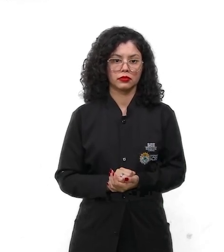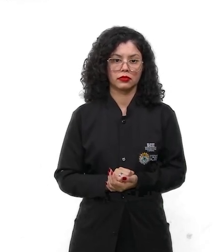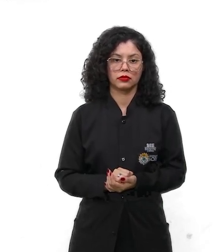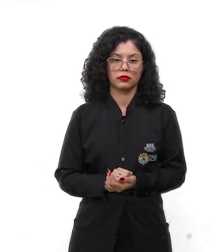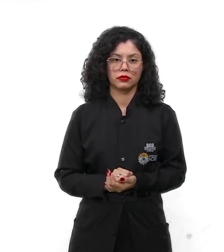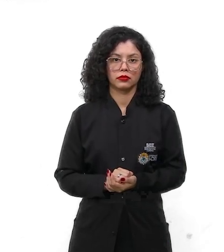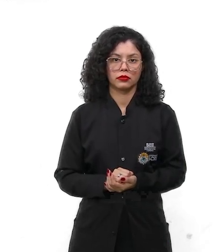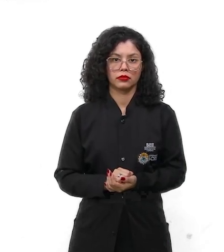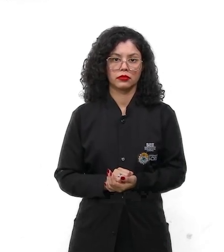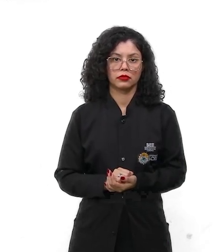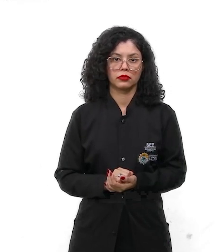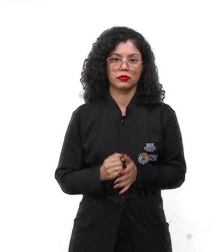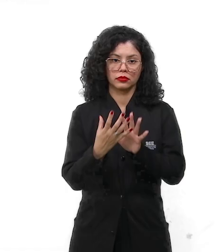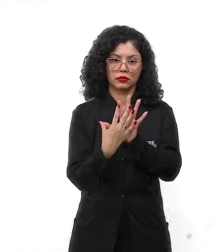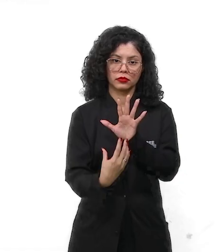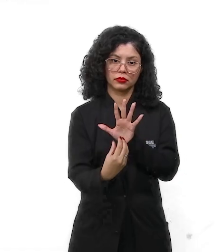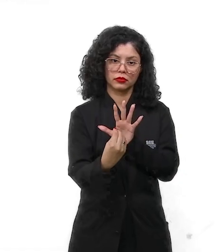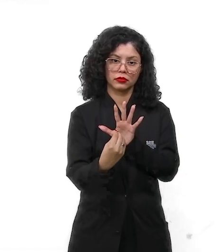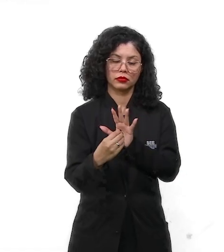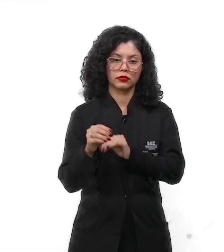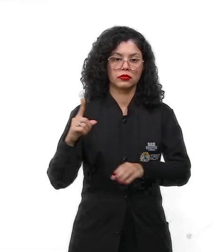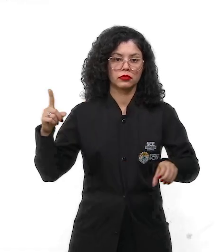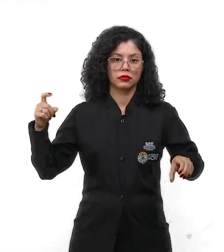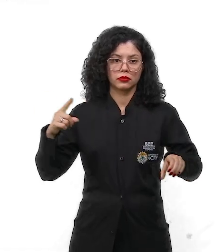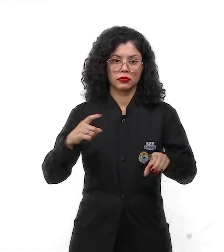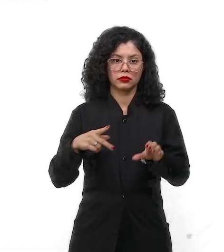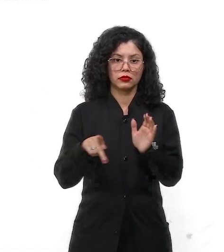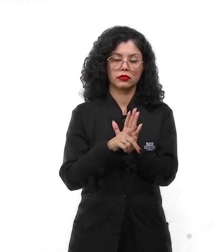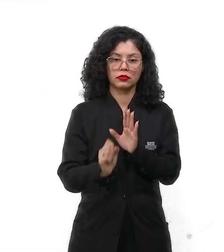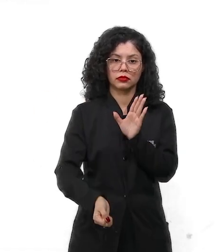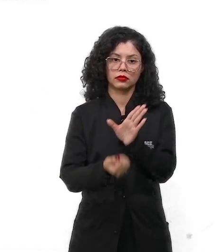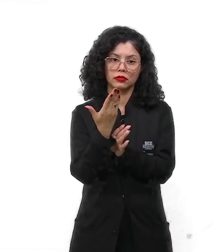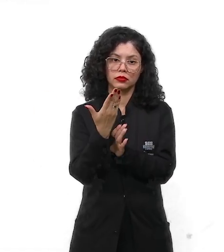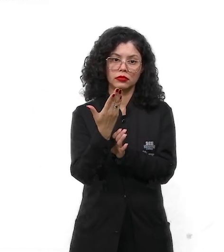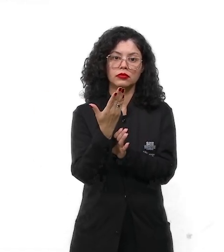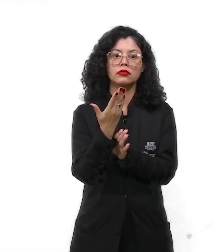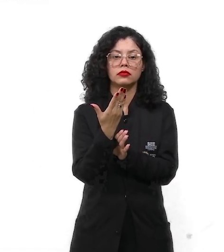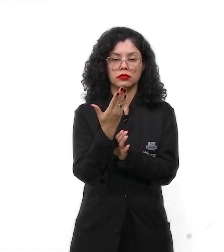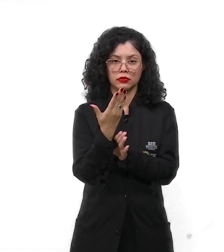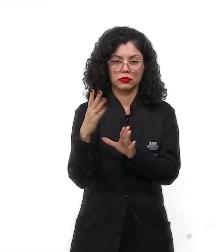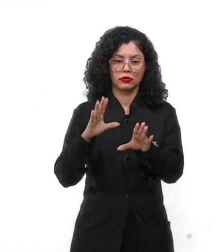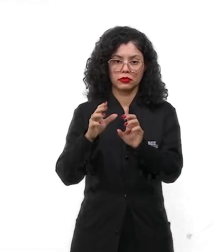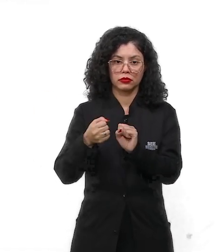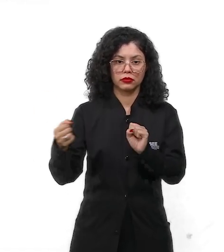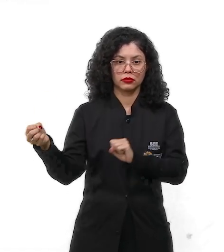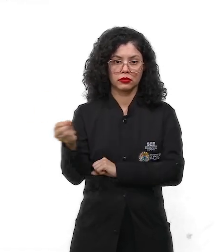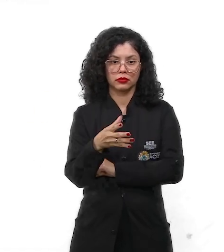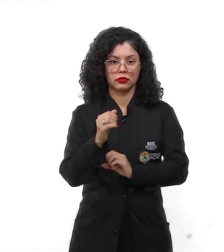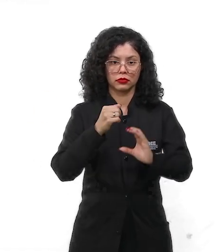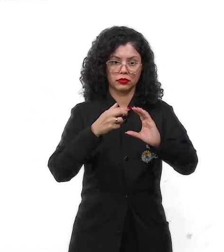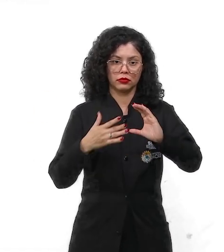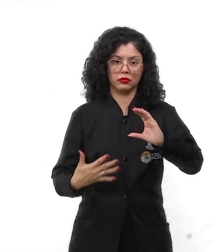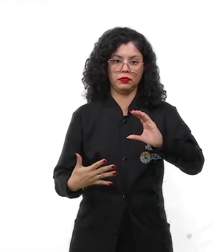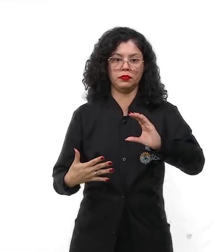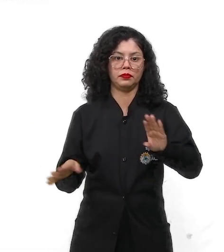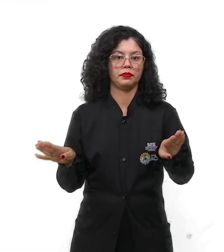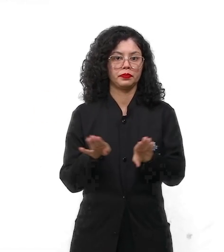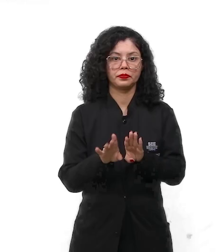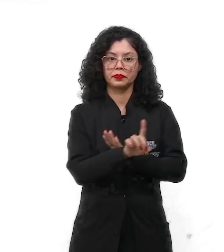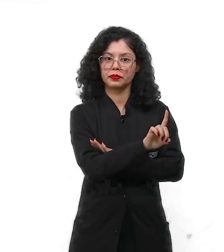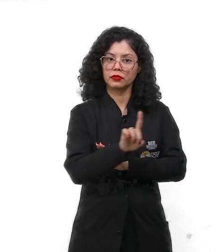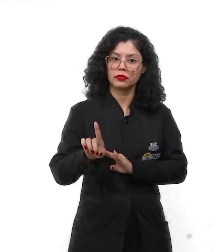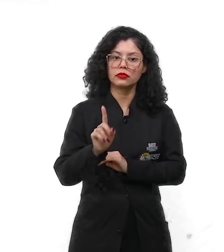Clonagem embrionária porque leva à formação de uma nova espécie? Também